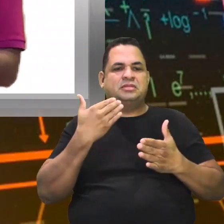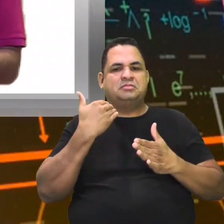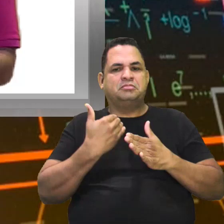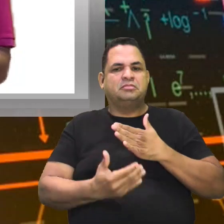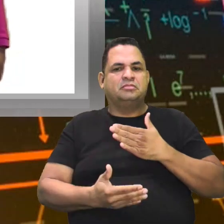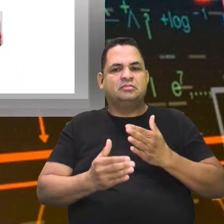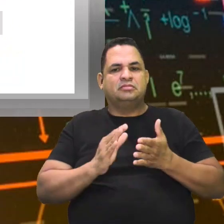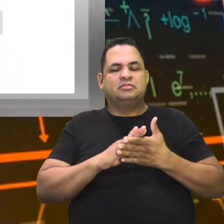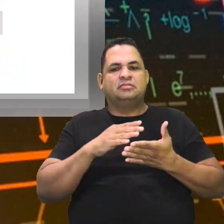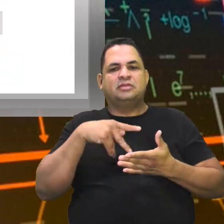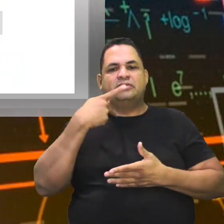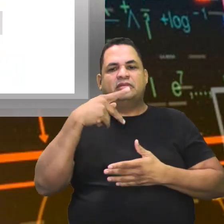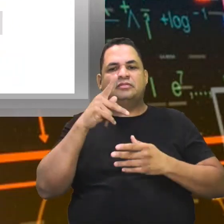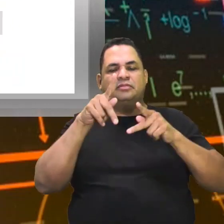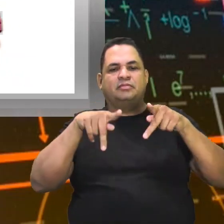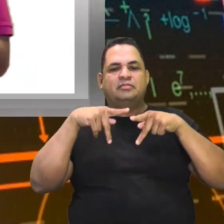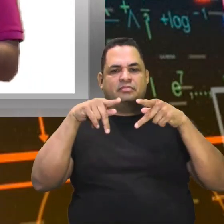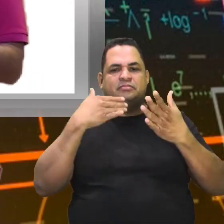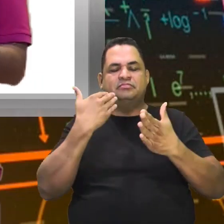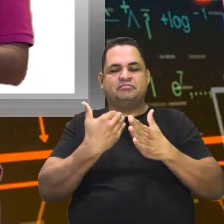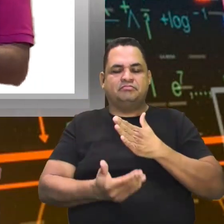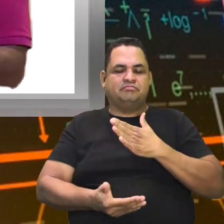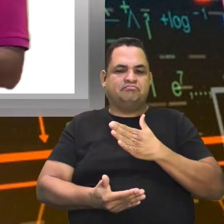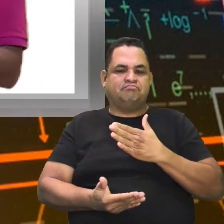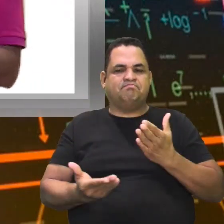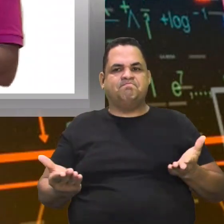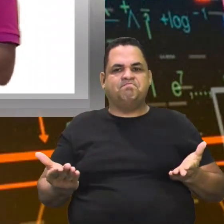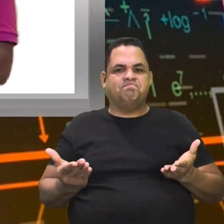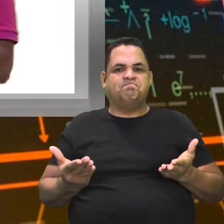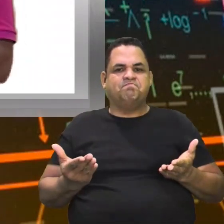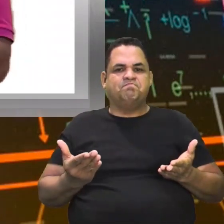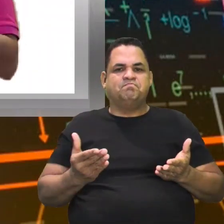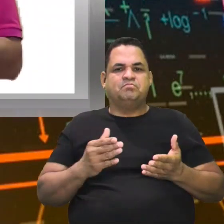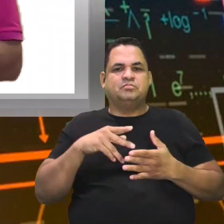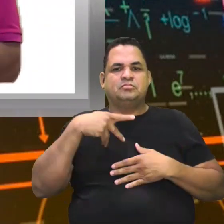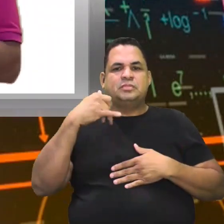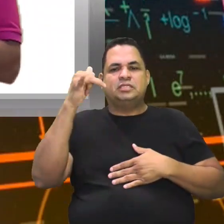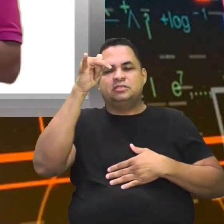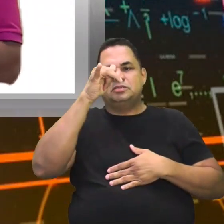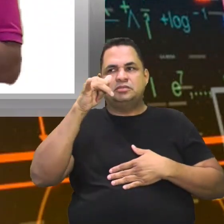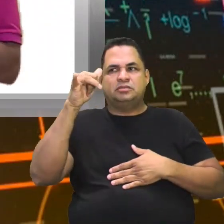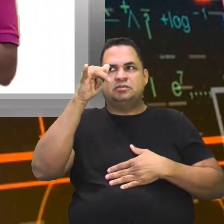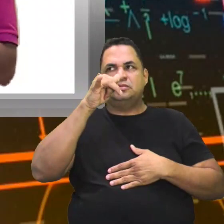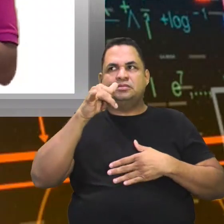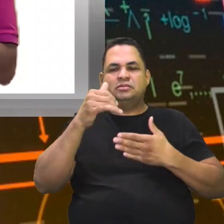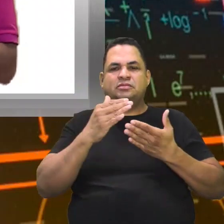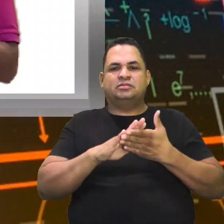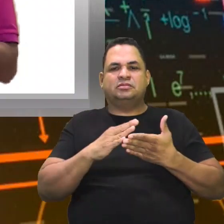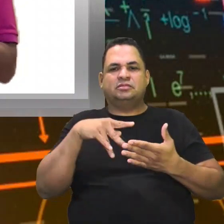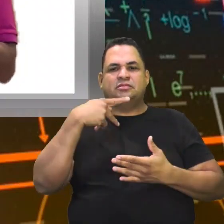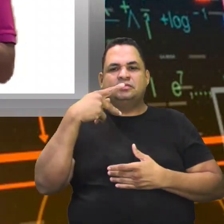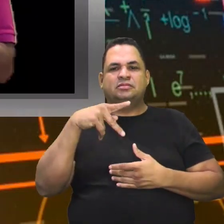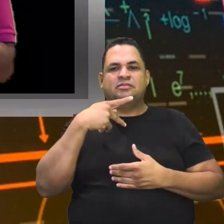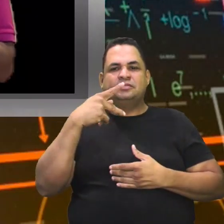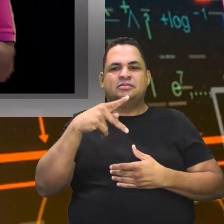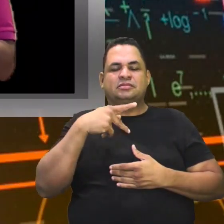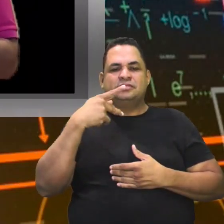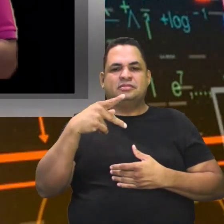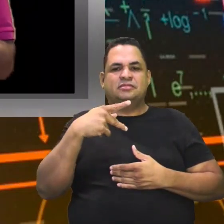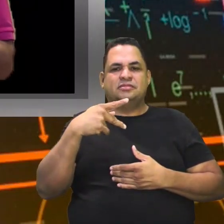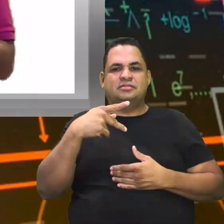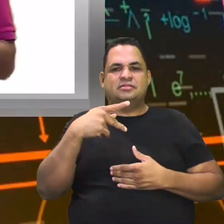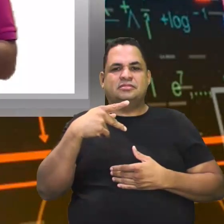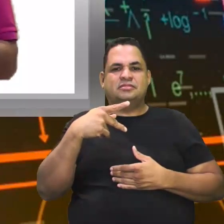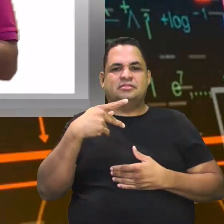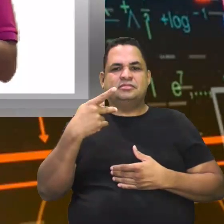perdendo ditados populares, estão se perdendo as fábulas, né? Você fala